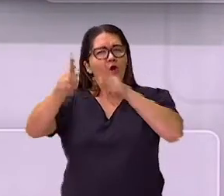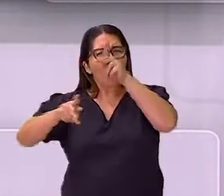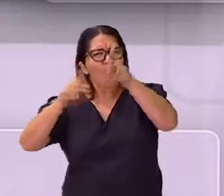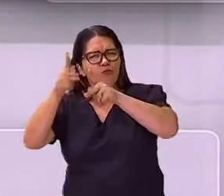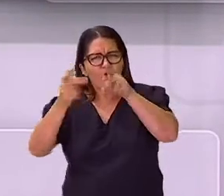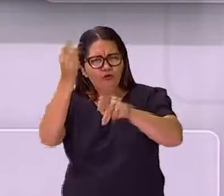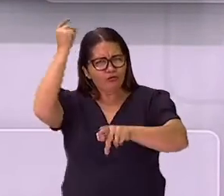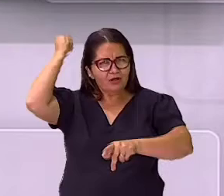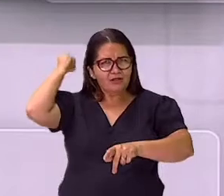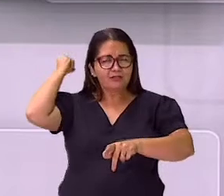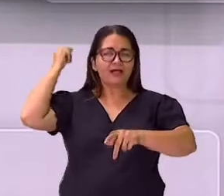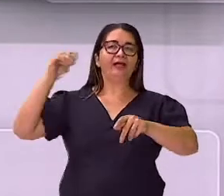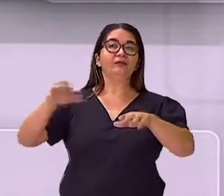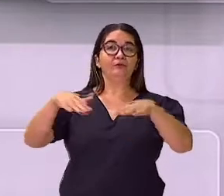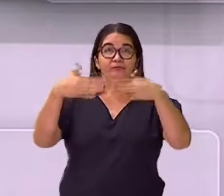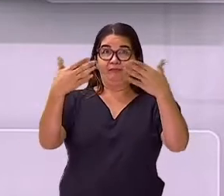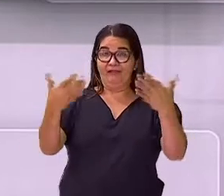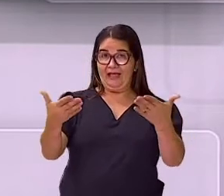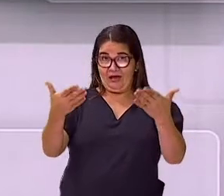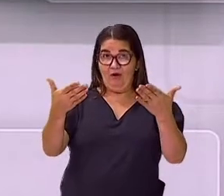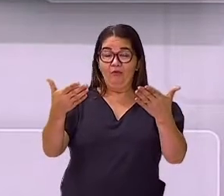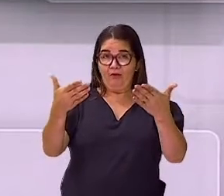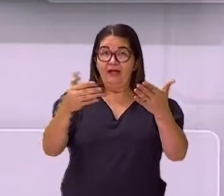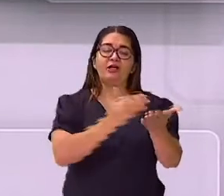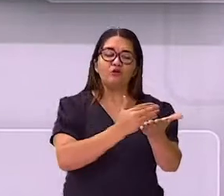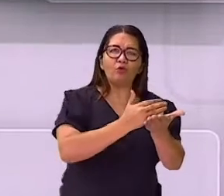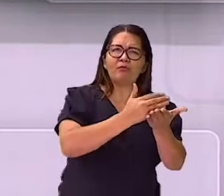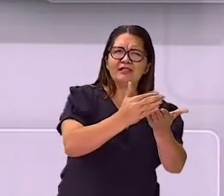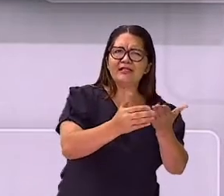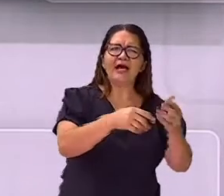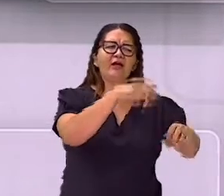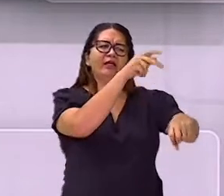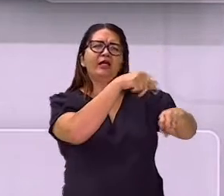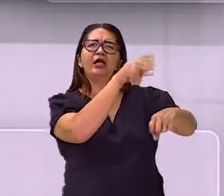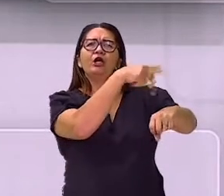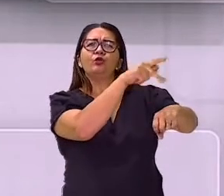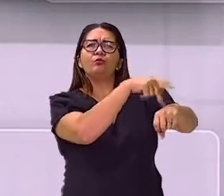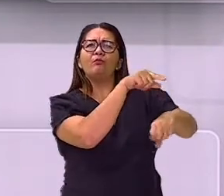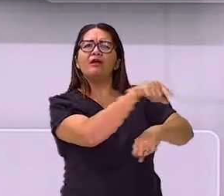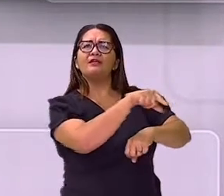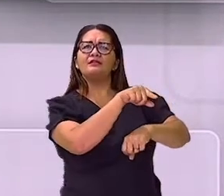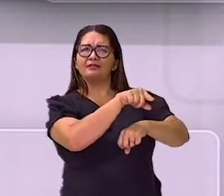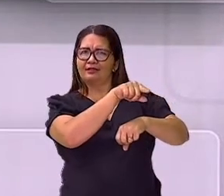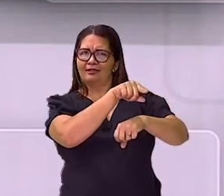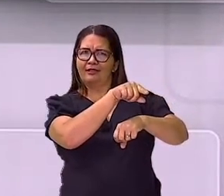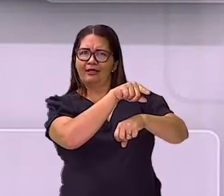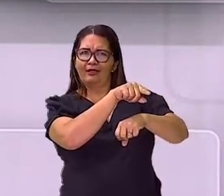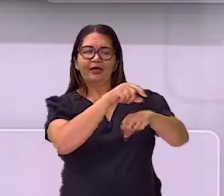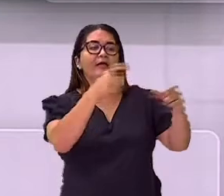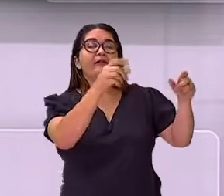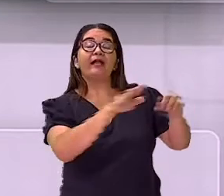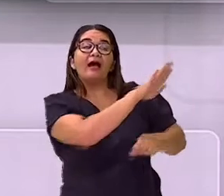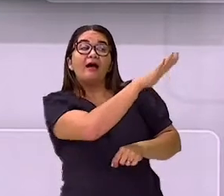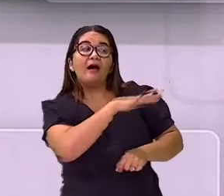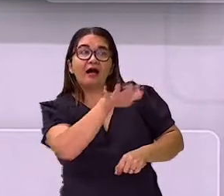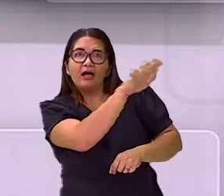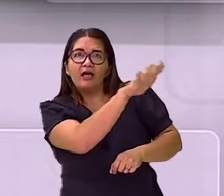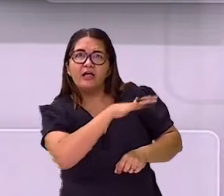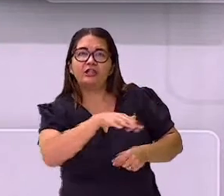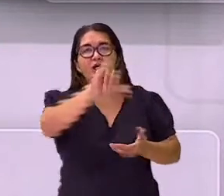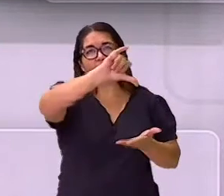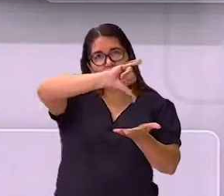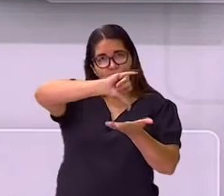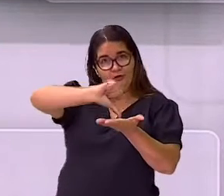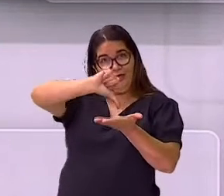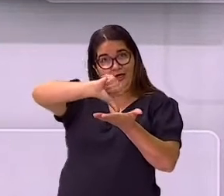planícies iranianas. Ainda estamos estudando essa região do